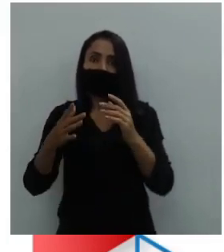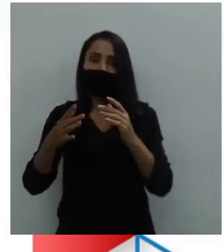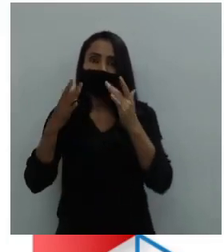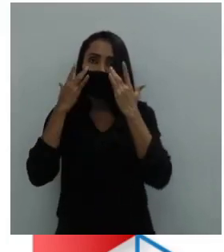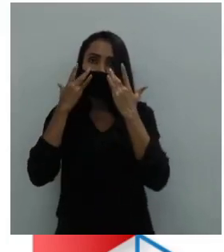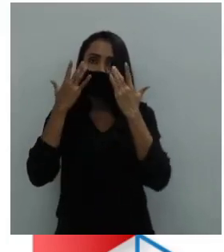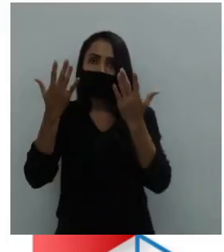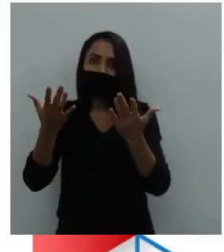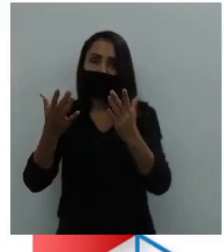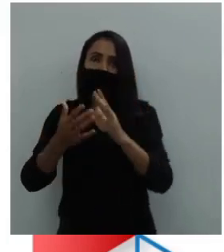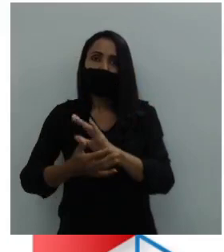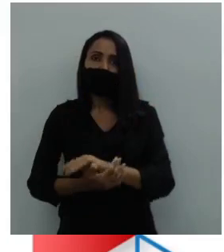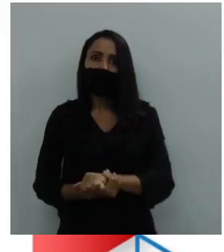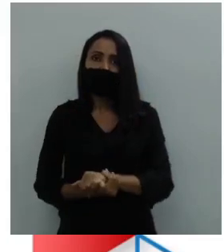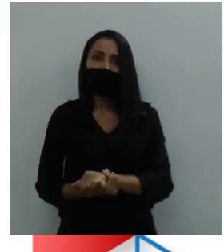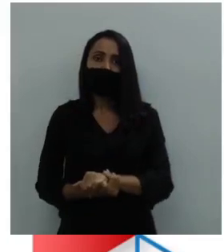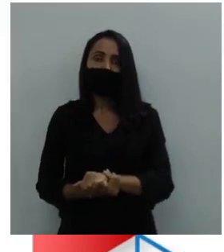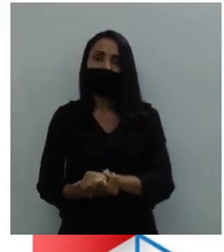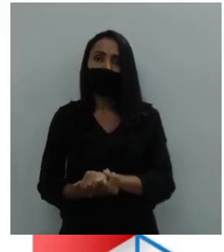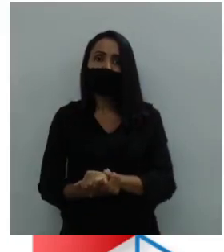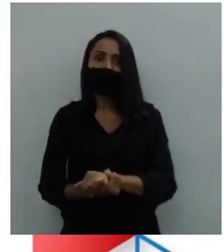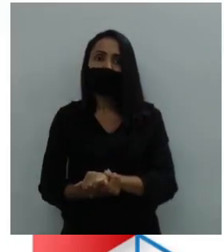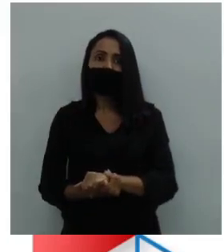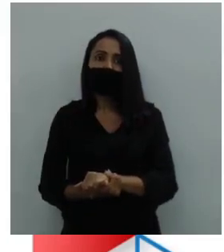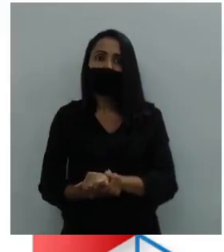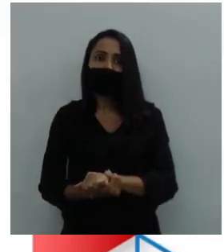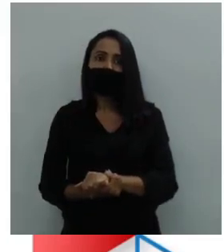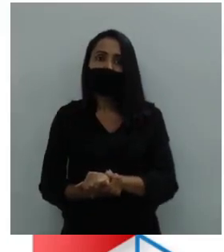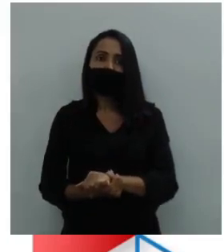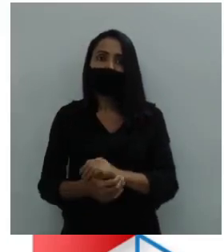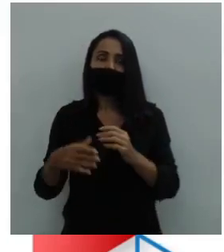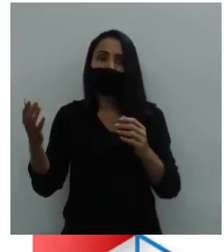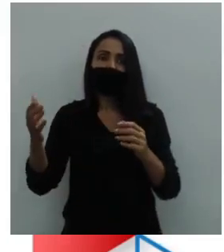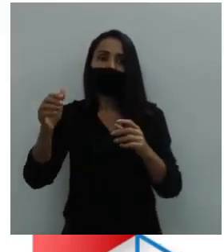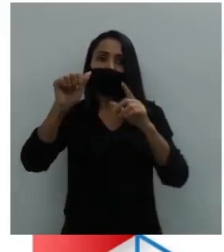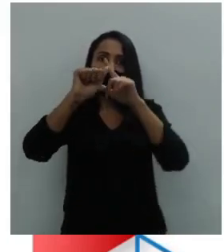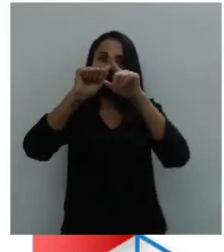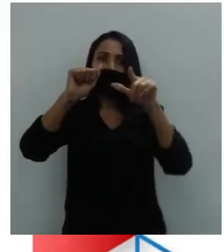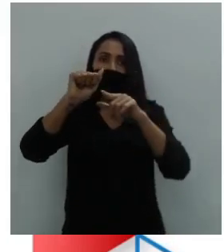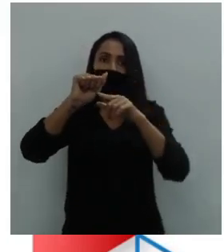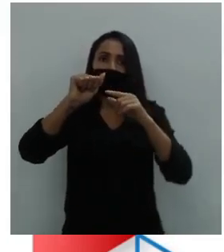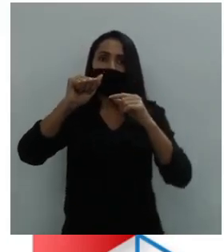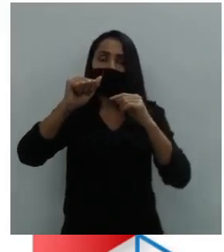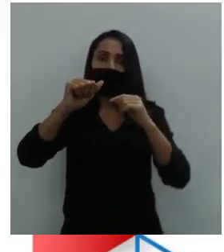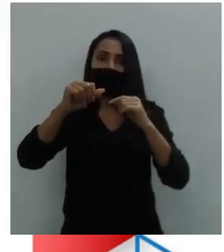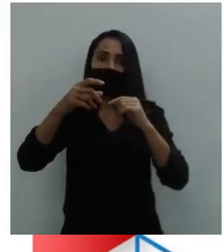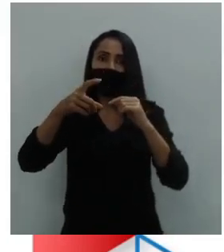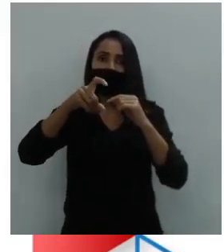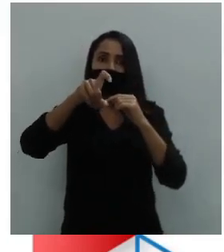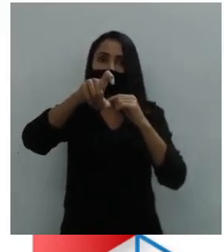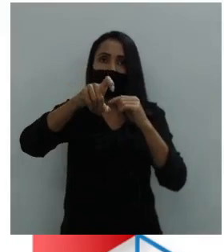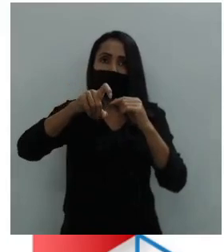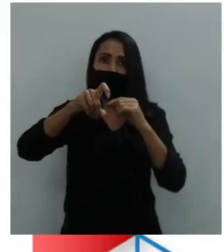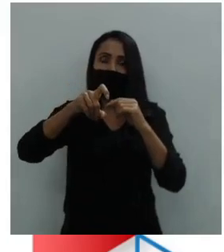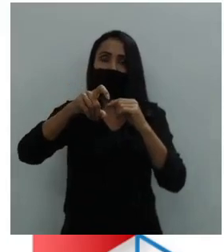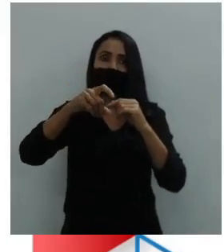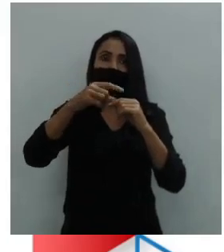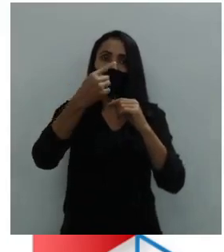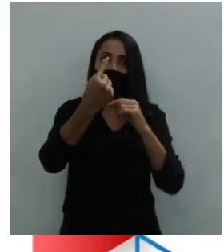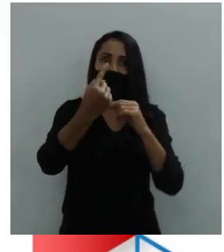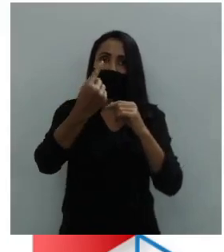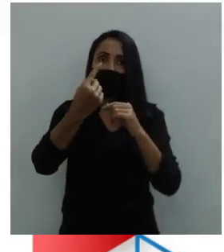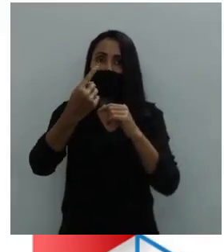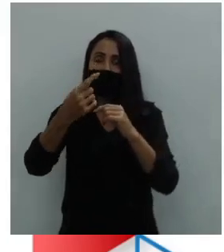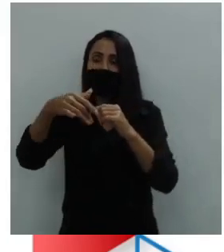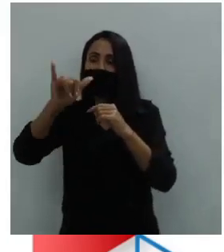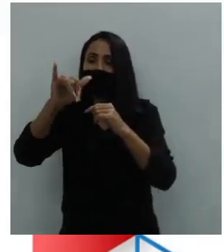nesses pontos que foram montados, tá? Olha, a letra A vai ser o ponto 1, X quando é 1, Y menos